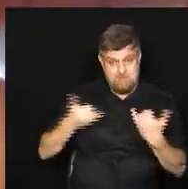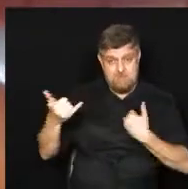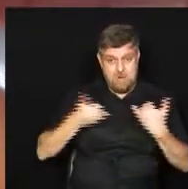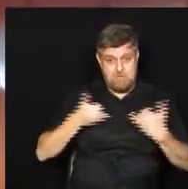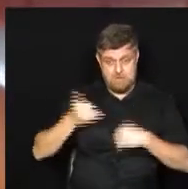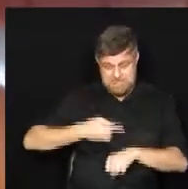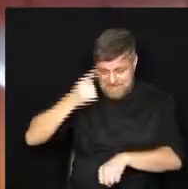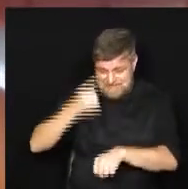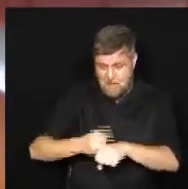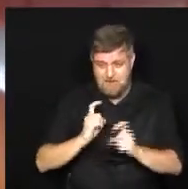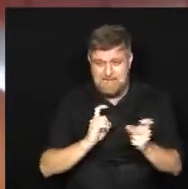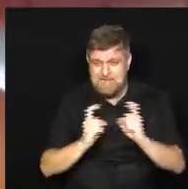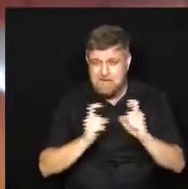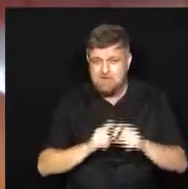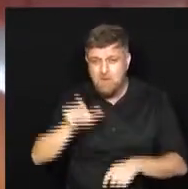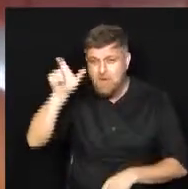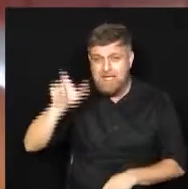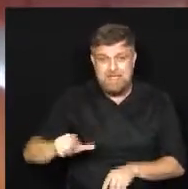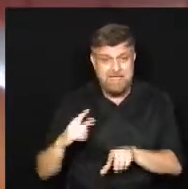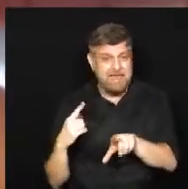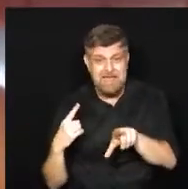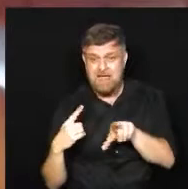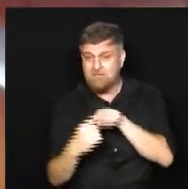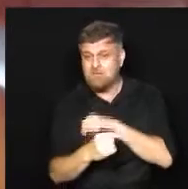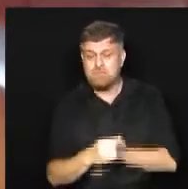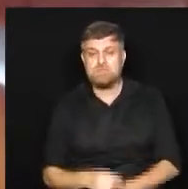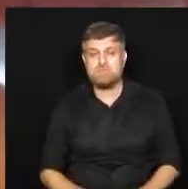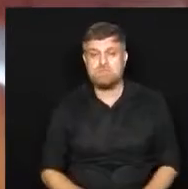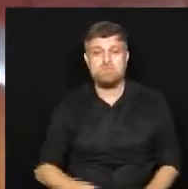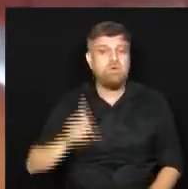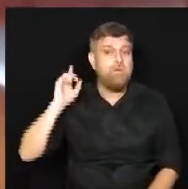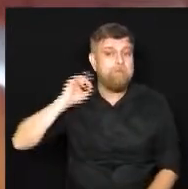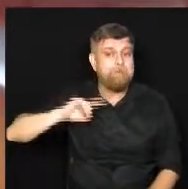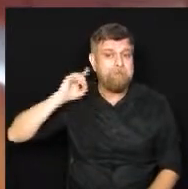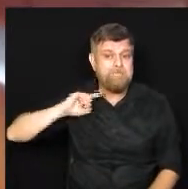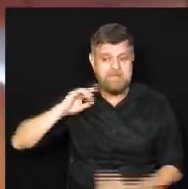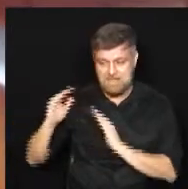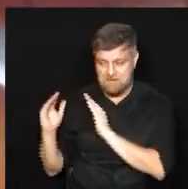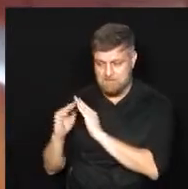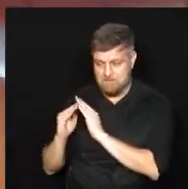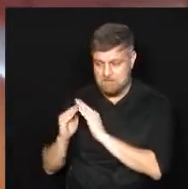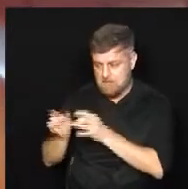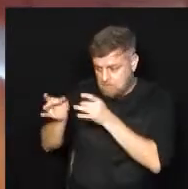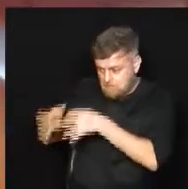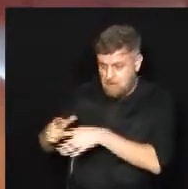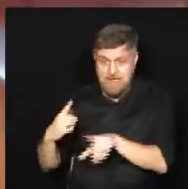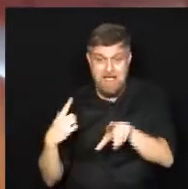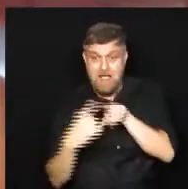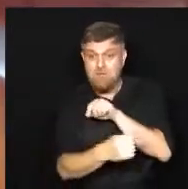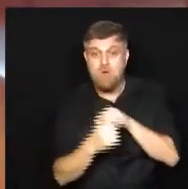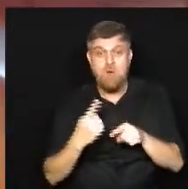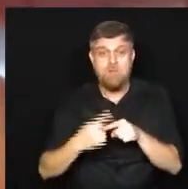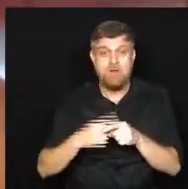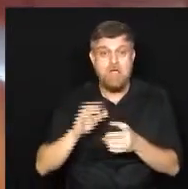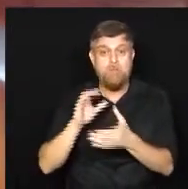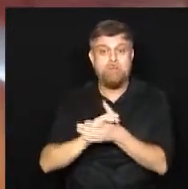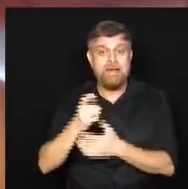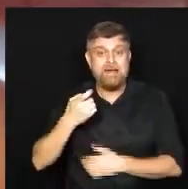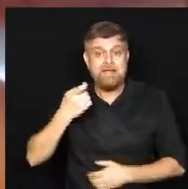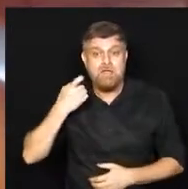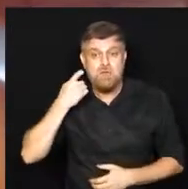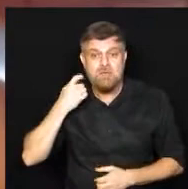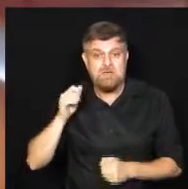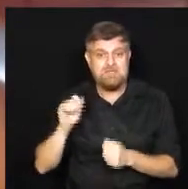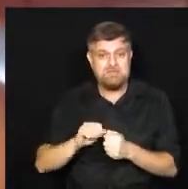Comissão da Mulher, que ela veio fugida do Rio de Minas Gerais para Campinas, porque o ex-marido a colocava